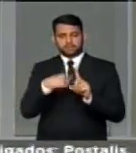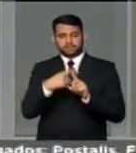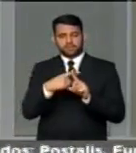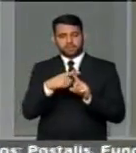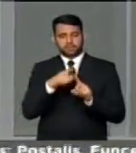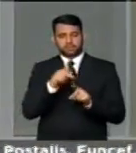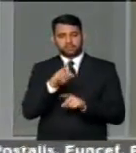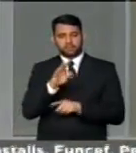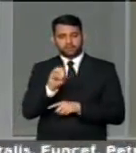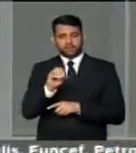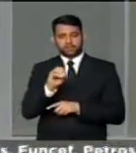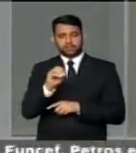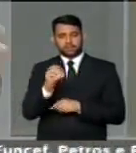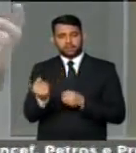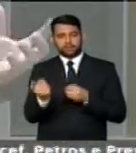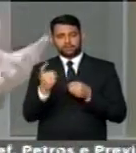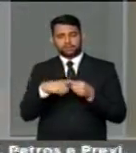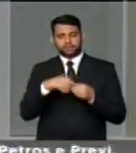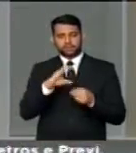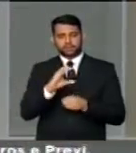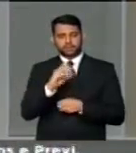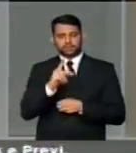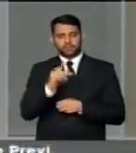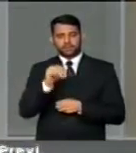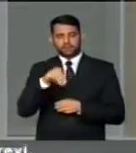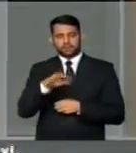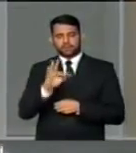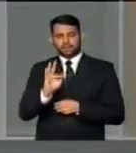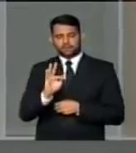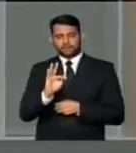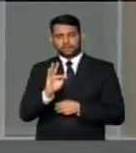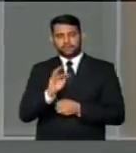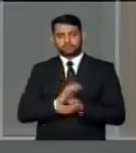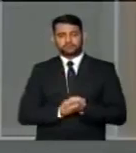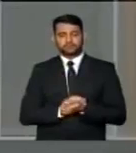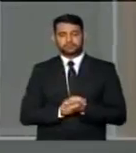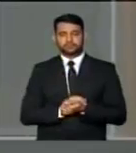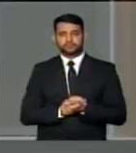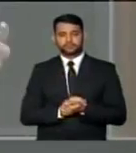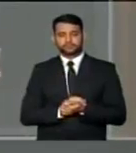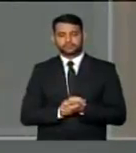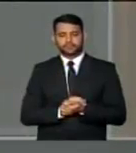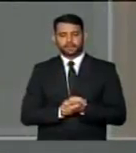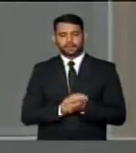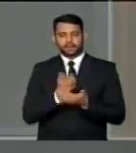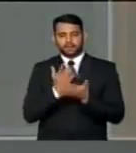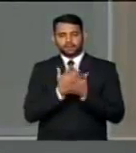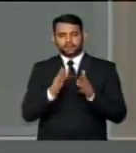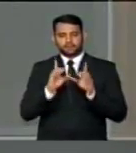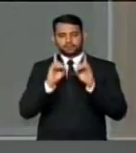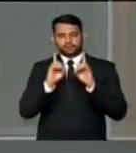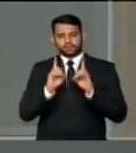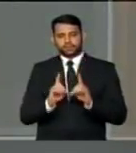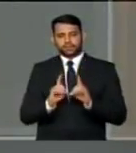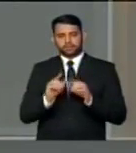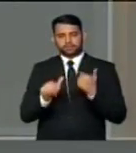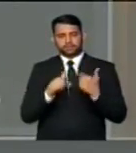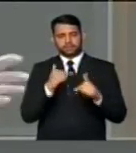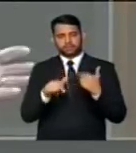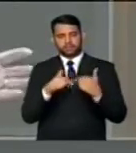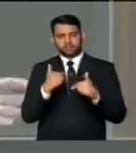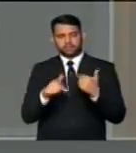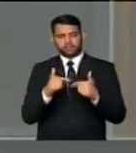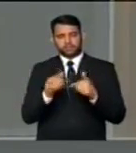impostos, na recriação da CPMF, na dilapidação dos direitos dos